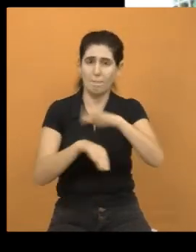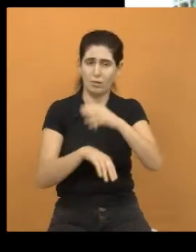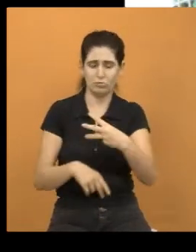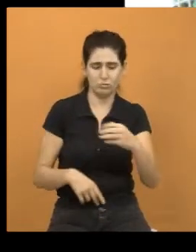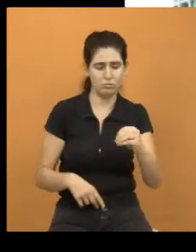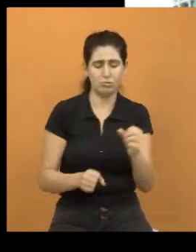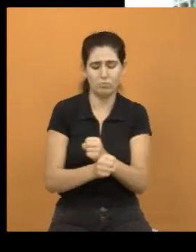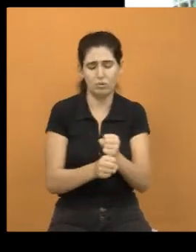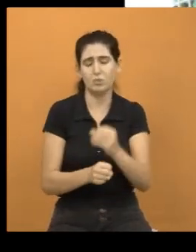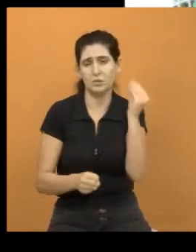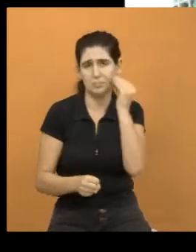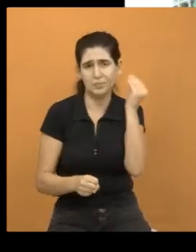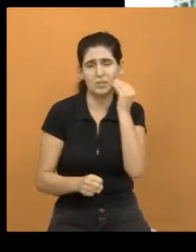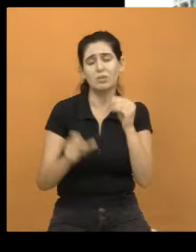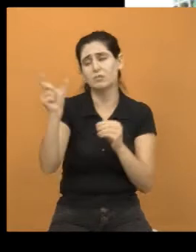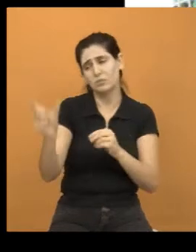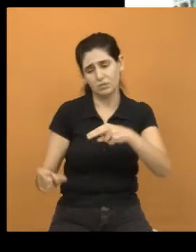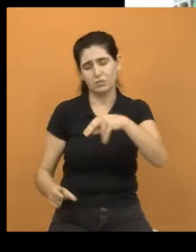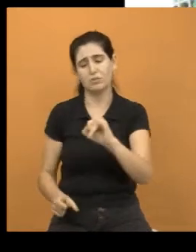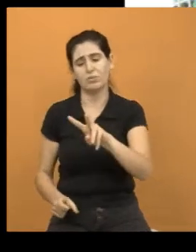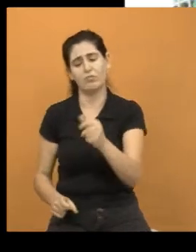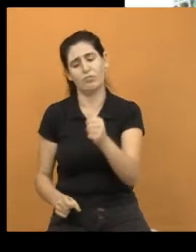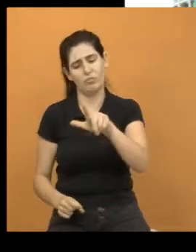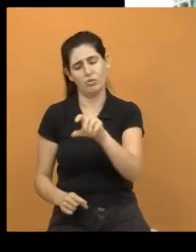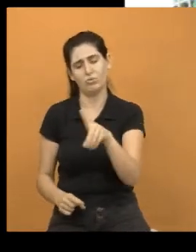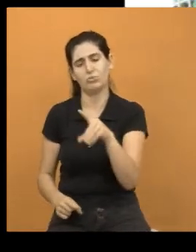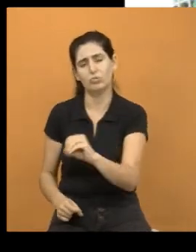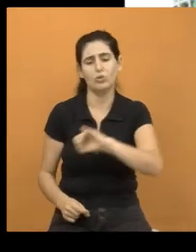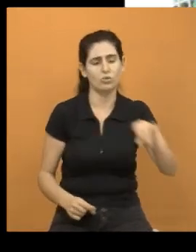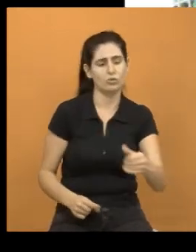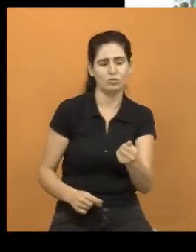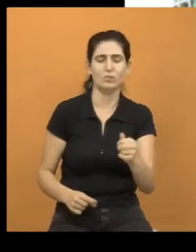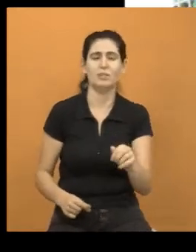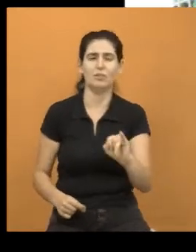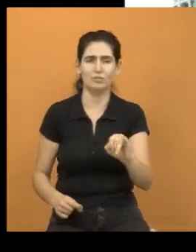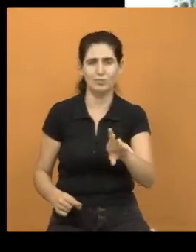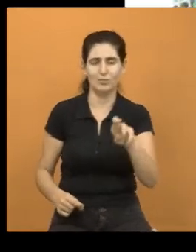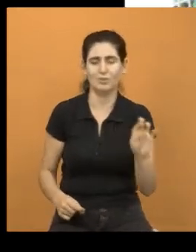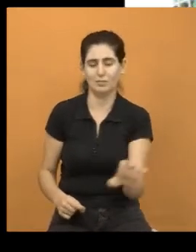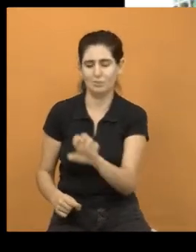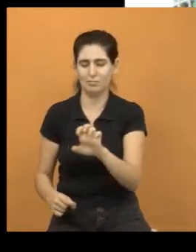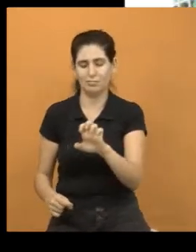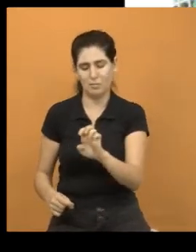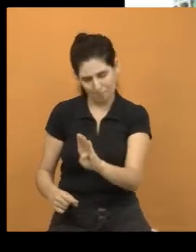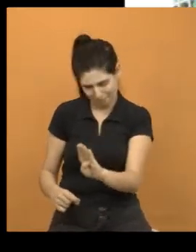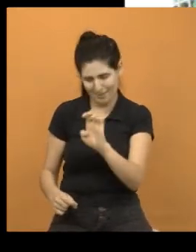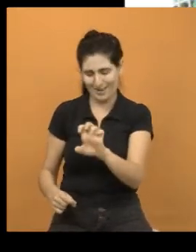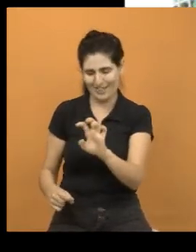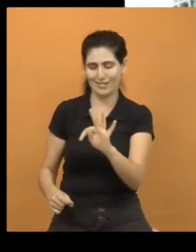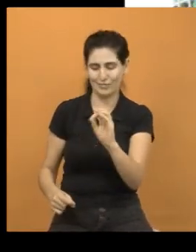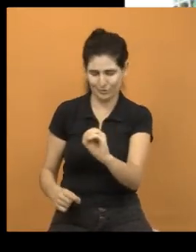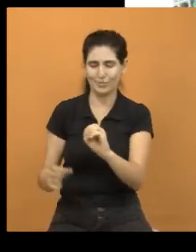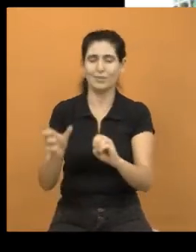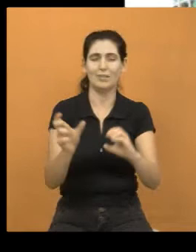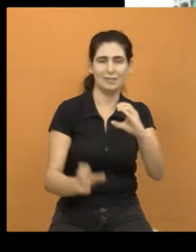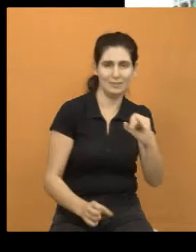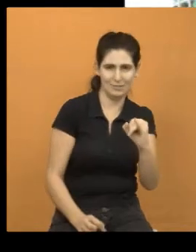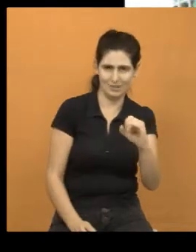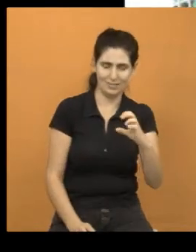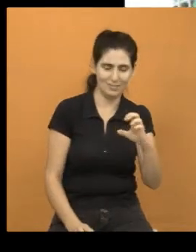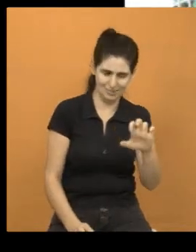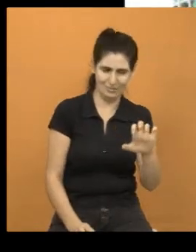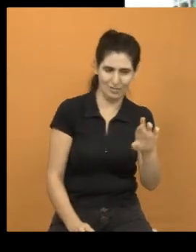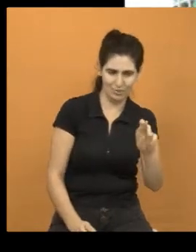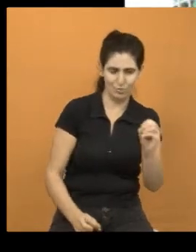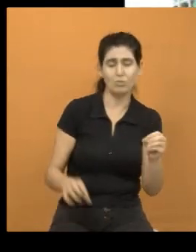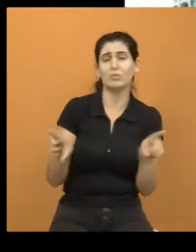equipe lá, o seu Nivaldo, o seu Jair, o seu Beto, e todo mundo lá, o seu Cícero, todo mundo, e tem as mulheres que não estão